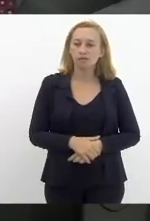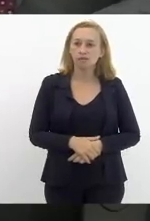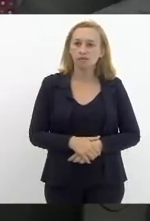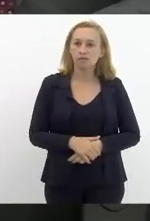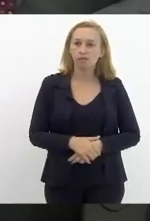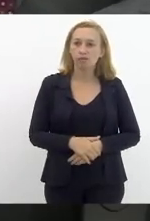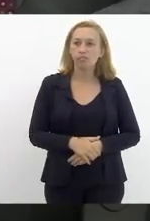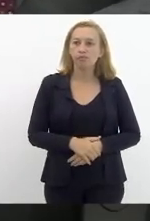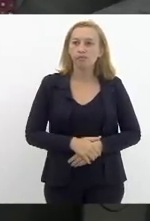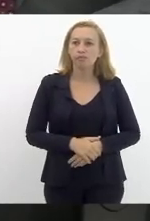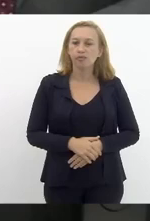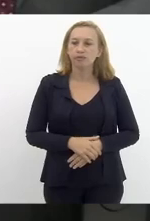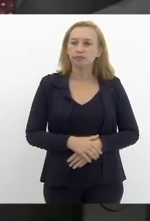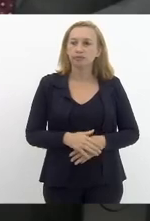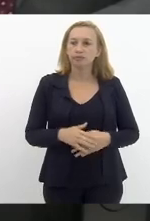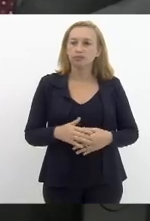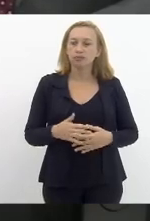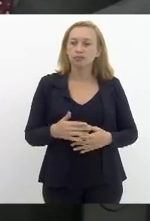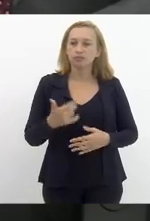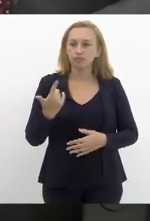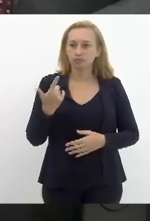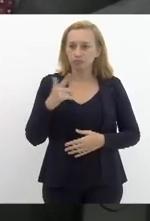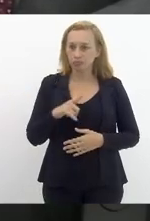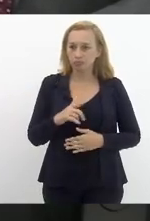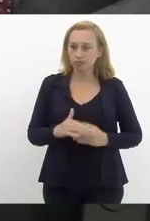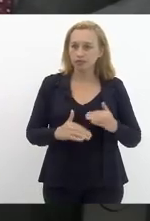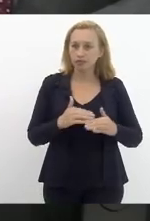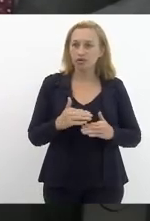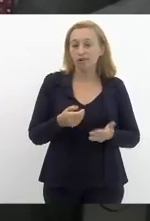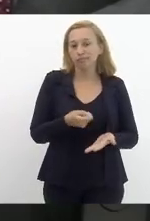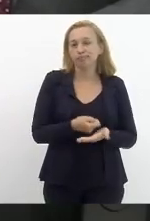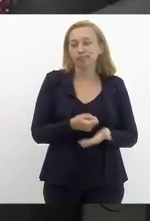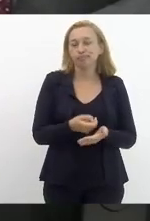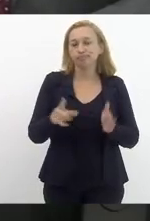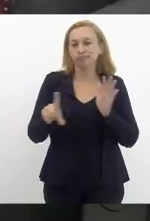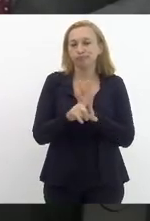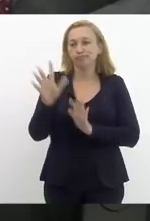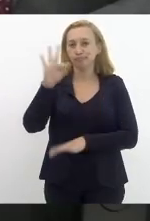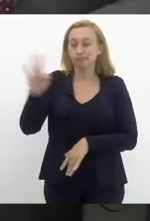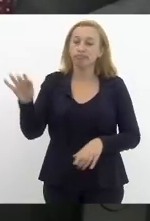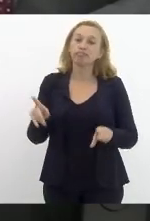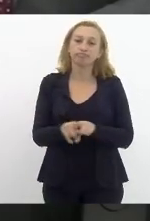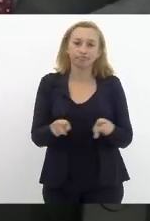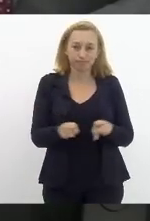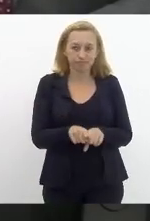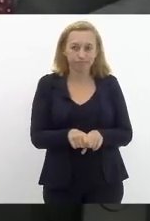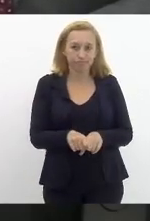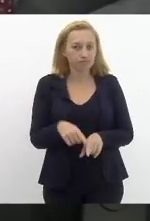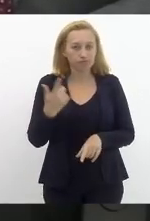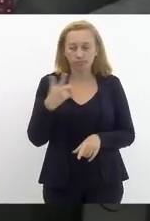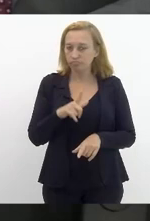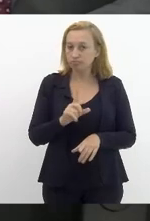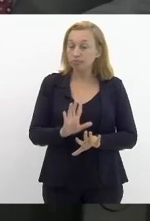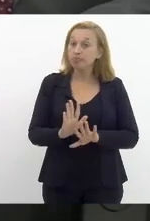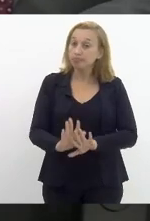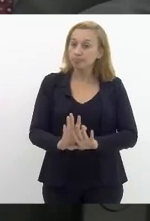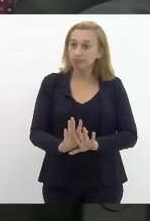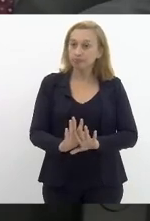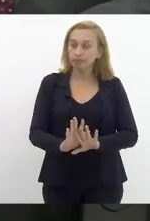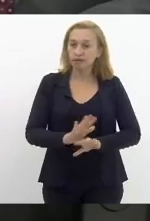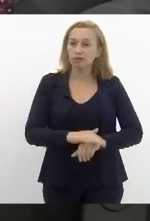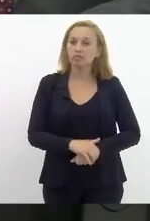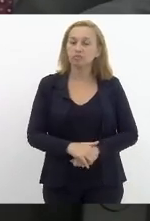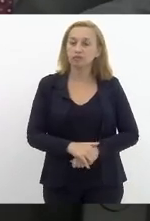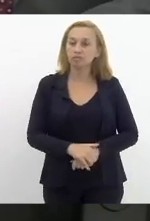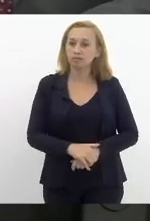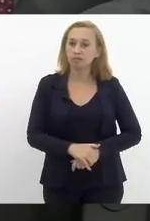suave, e porque era também exigência da lei federal, porque senão não íamos. Mas eu posso garantir a